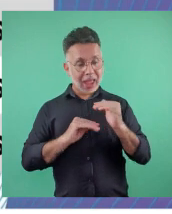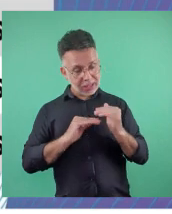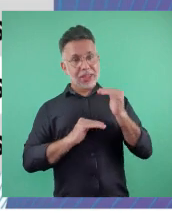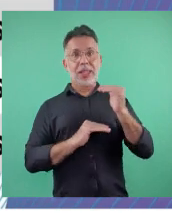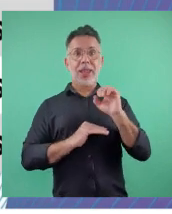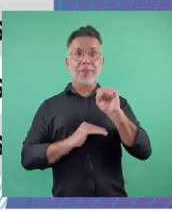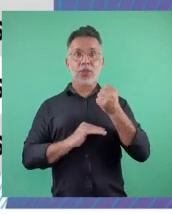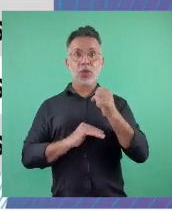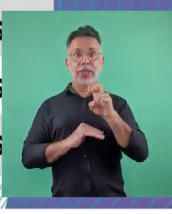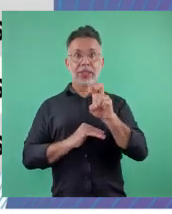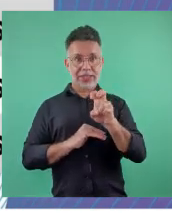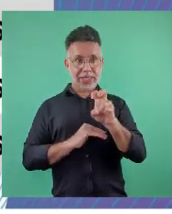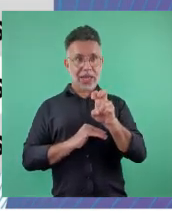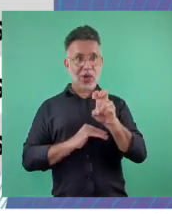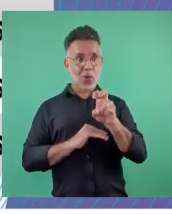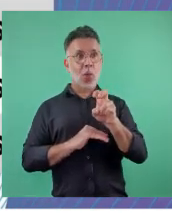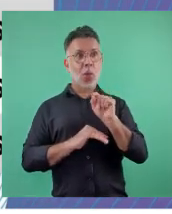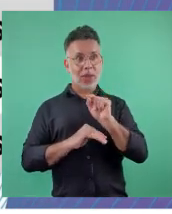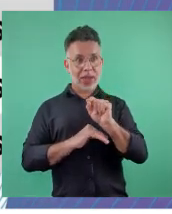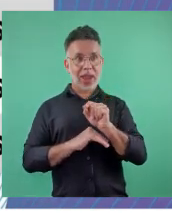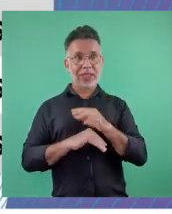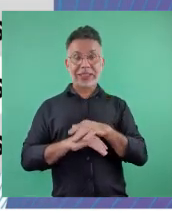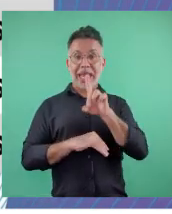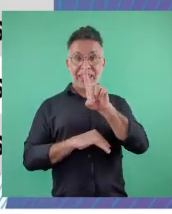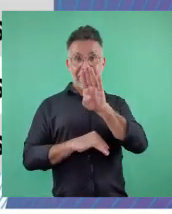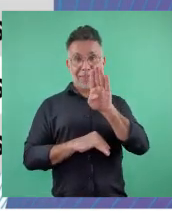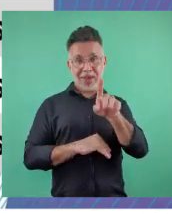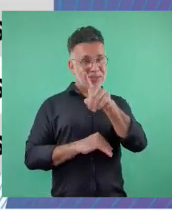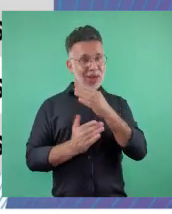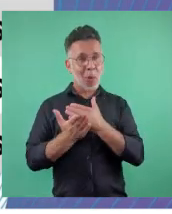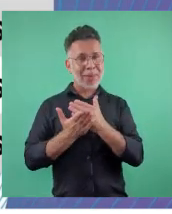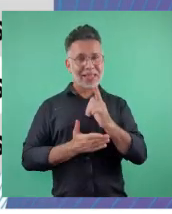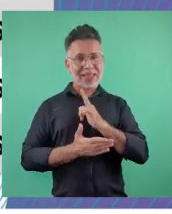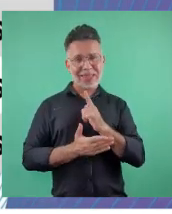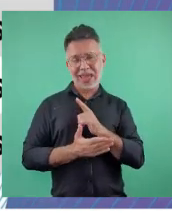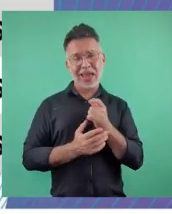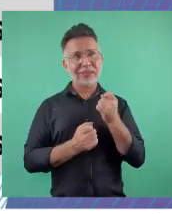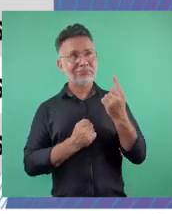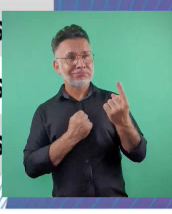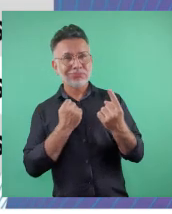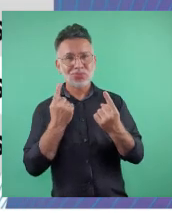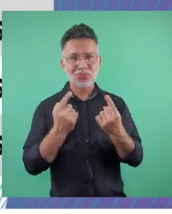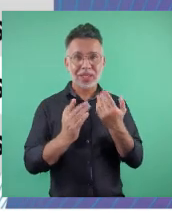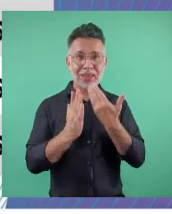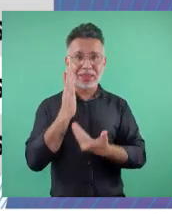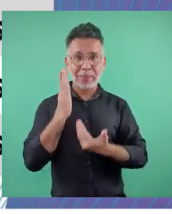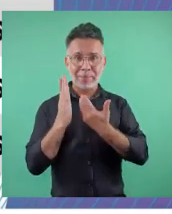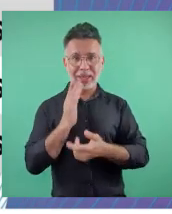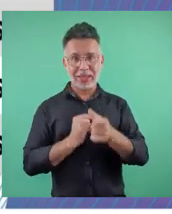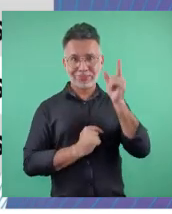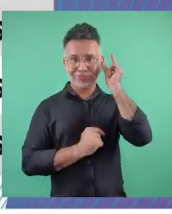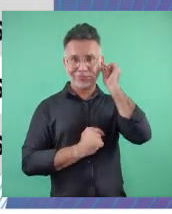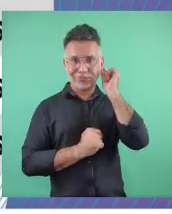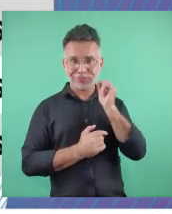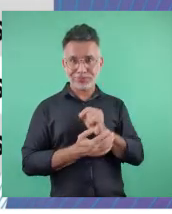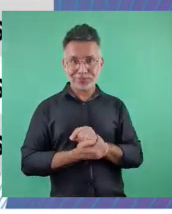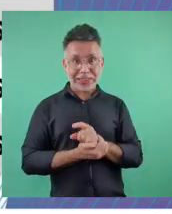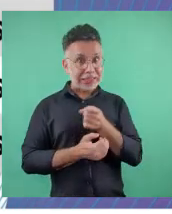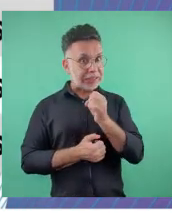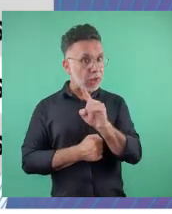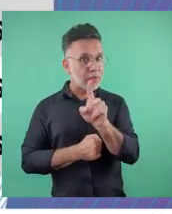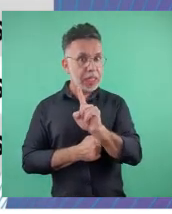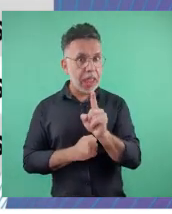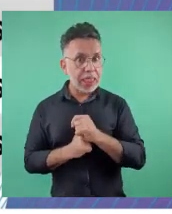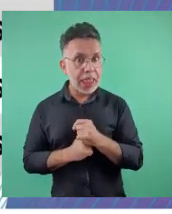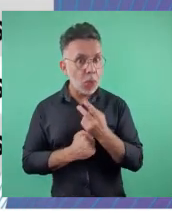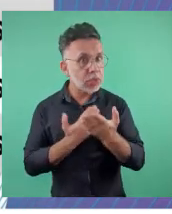85 dB, você já começa a ter algum tipo de perda auditiva, se você não